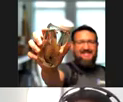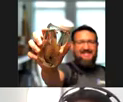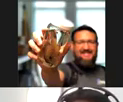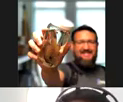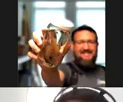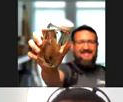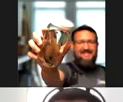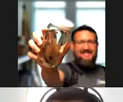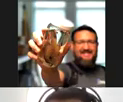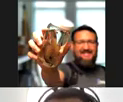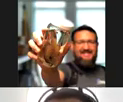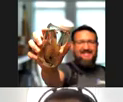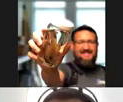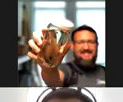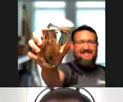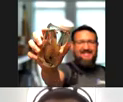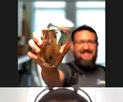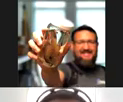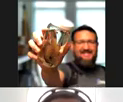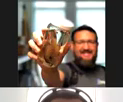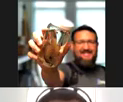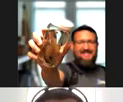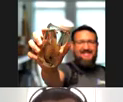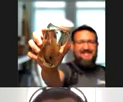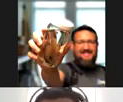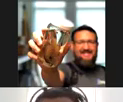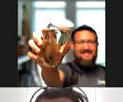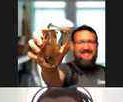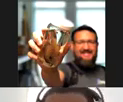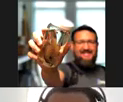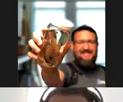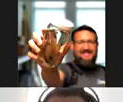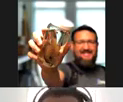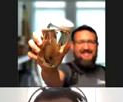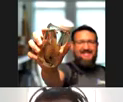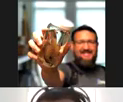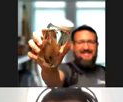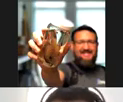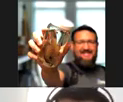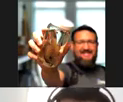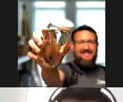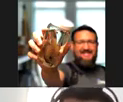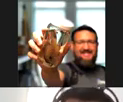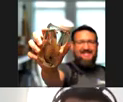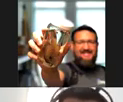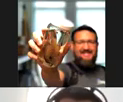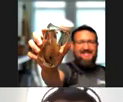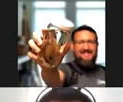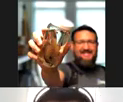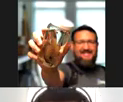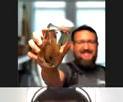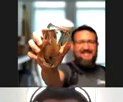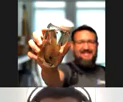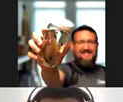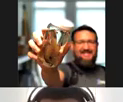do teste de hipóteses contra o modelo nulo, que é uma coisa que a gente faz sempre hoje em dia. Só para dar